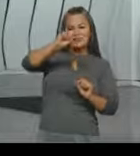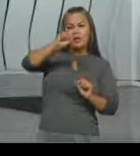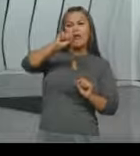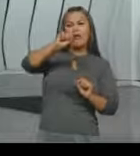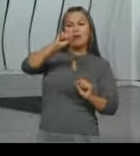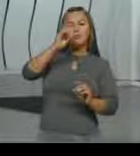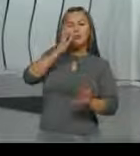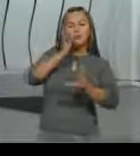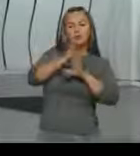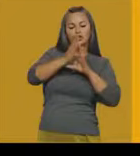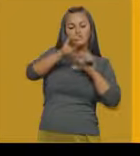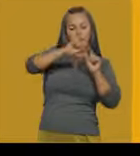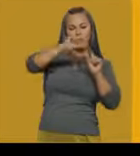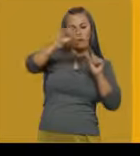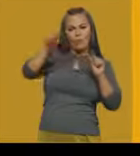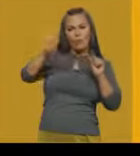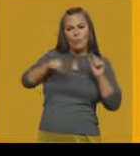completar essa aqui, olha.